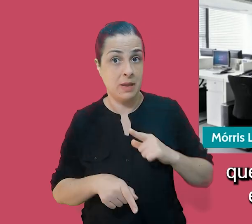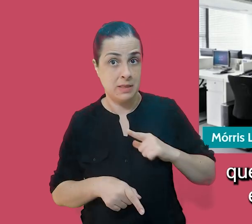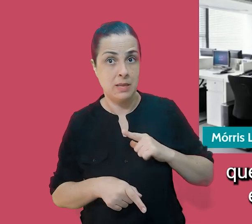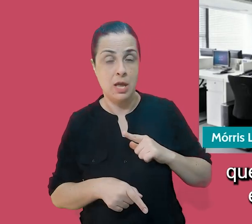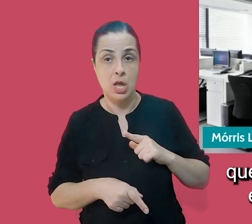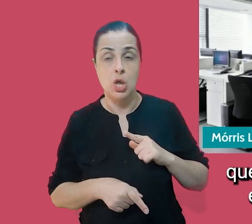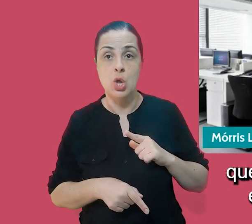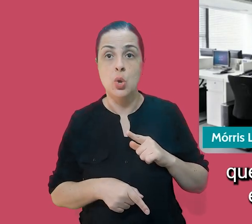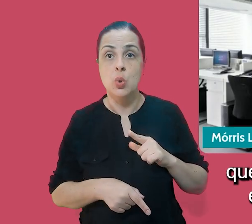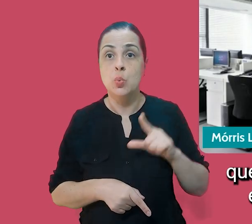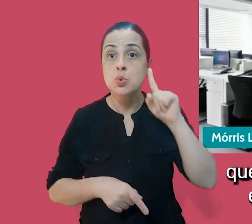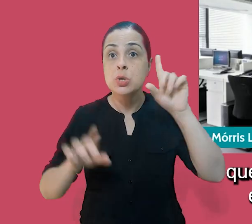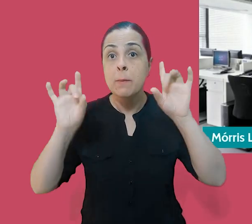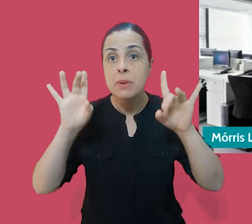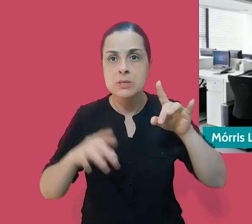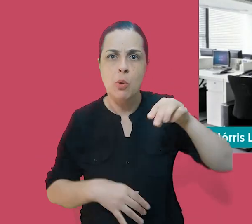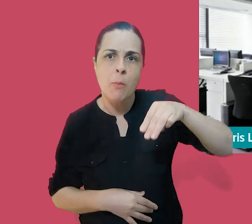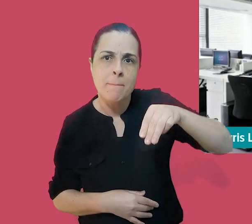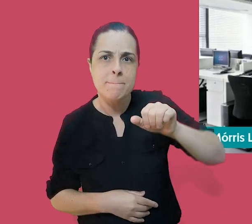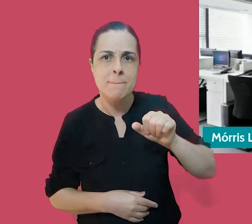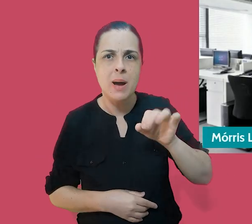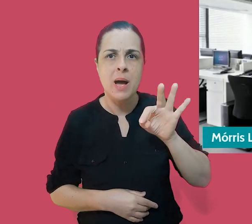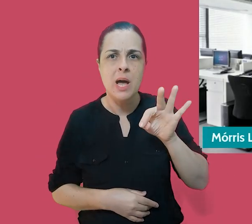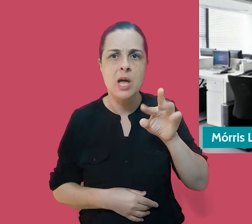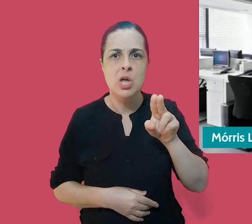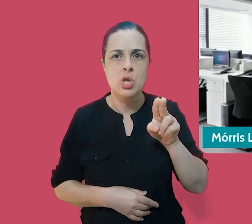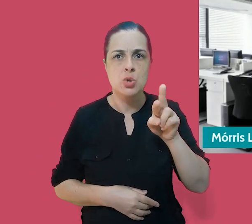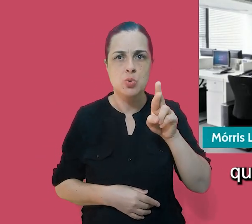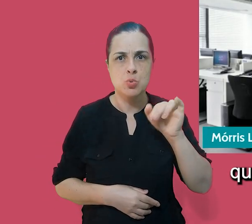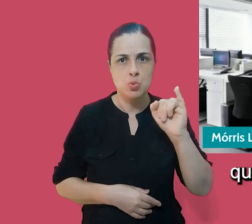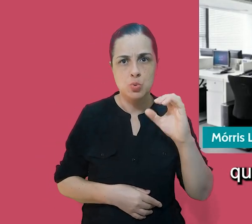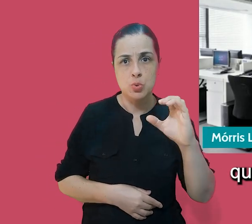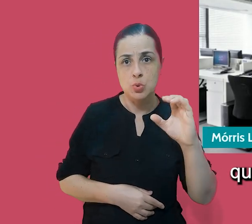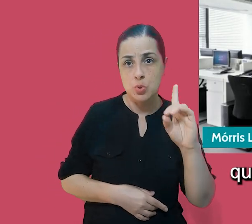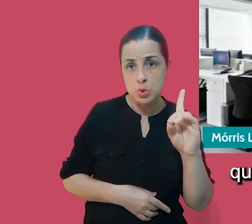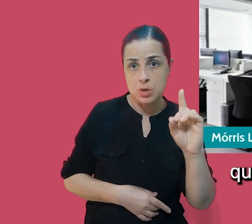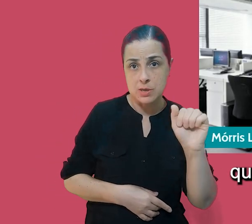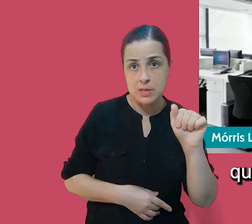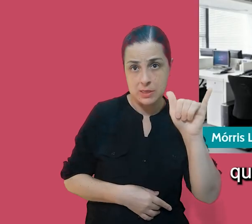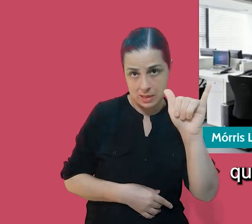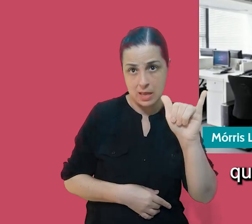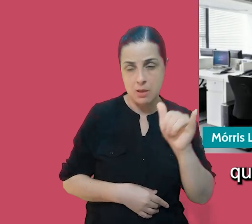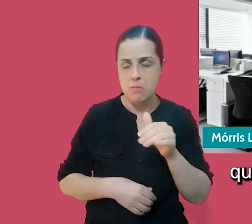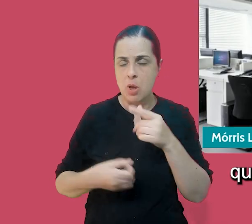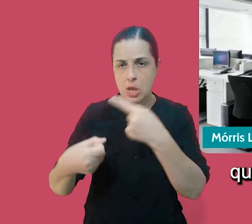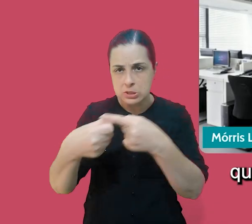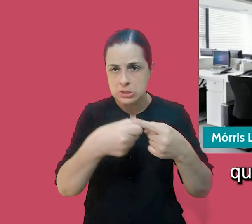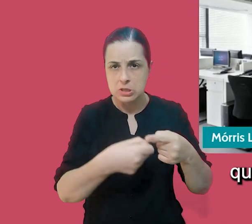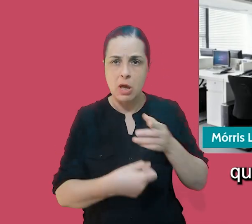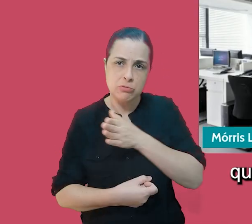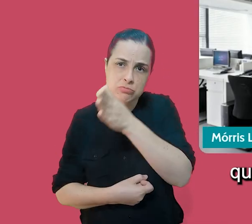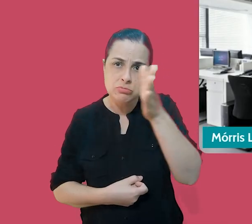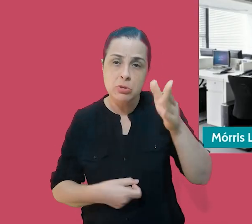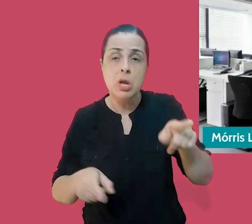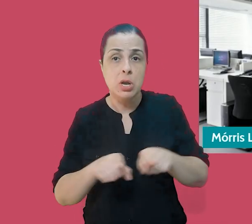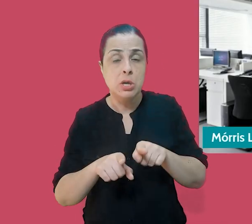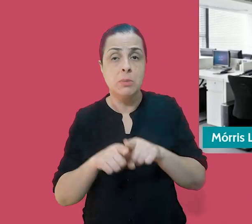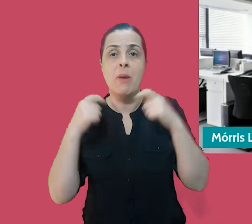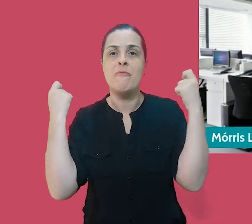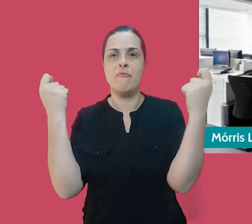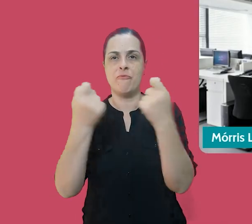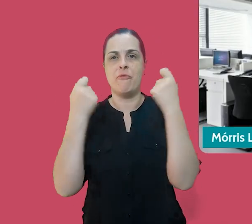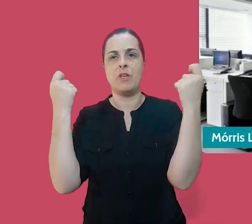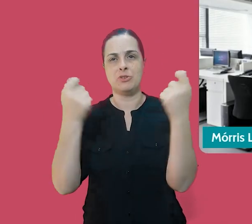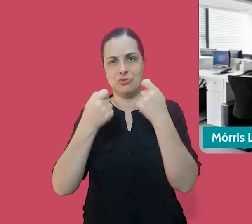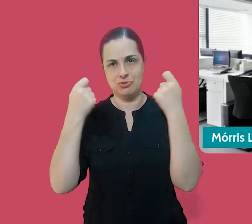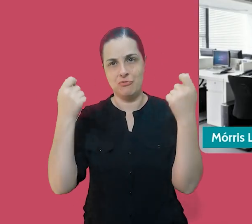gente faz em São Paulo e outras cidades também ao longo do ano, e o Maturi Fest, que é o nosso grande festival de empreendedorismo 50, festival